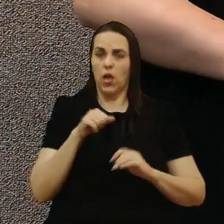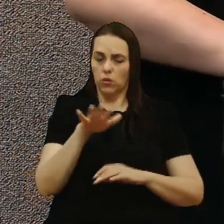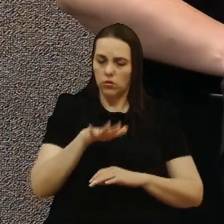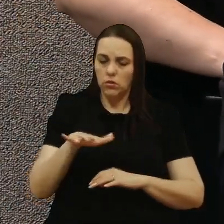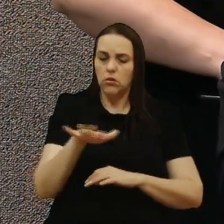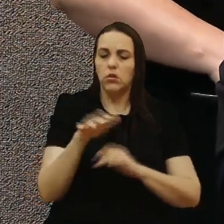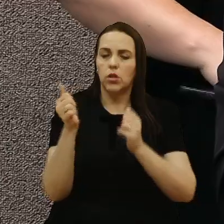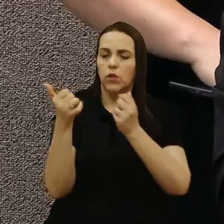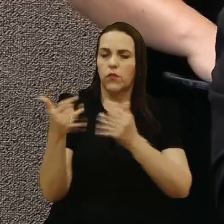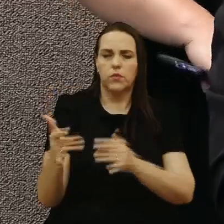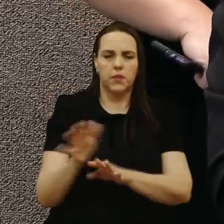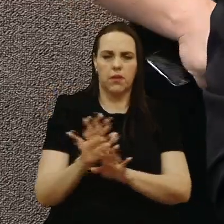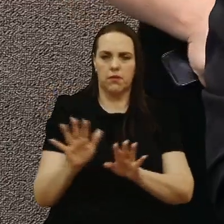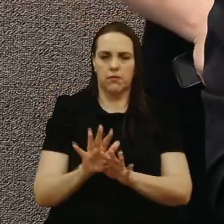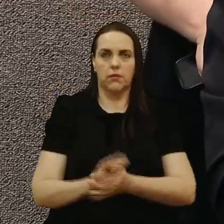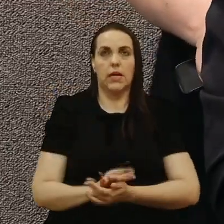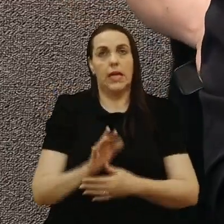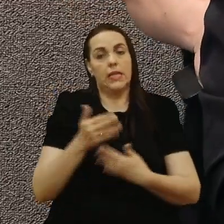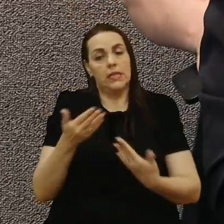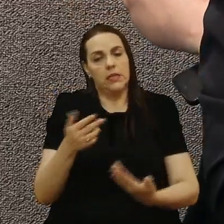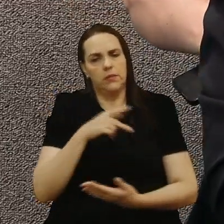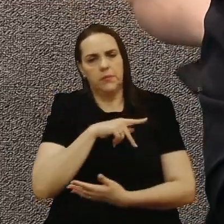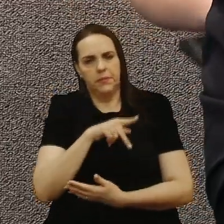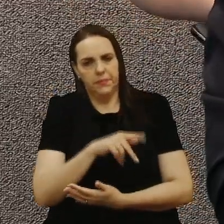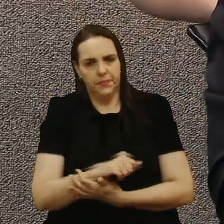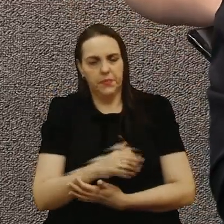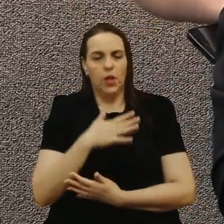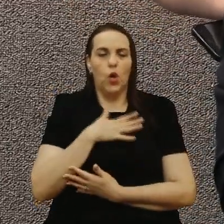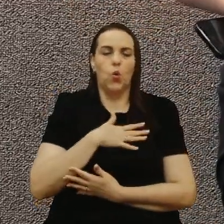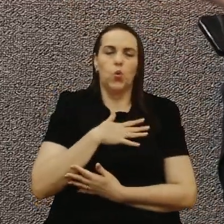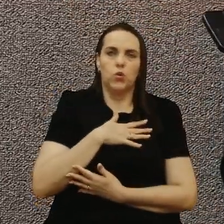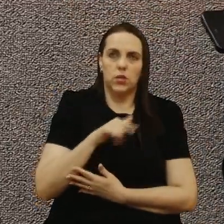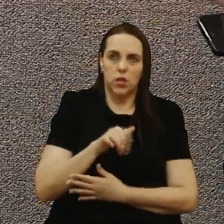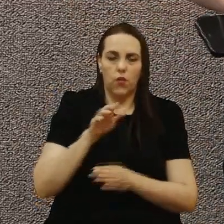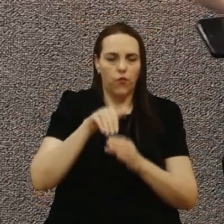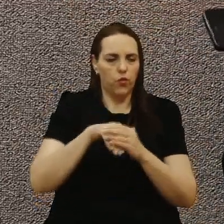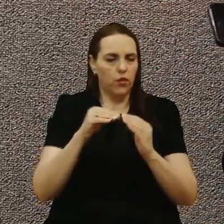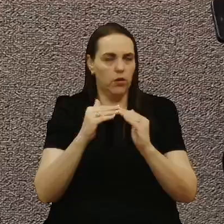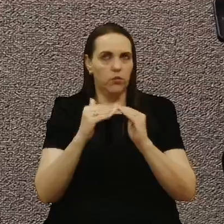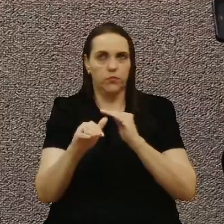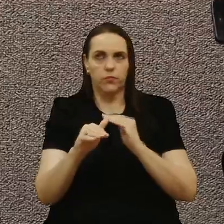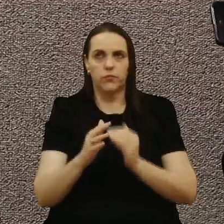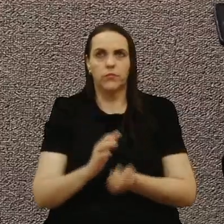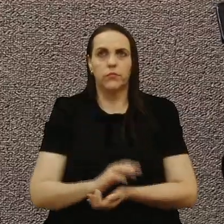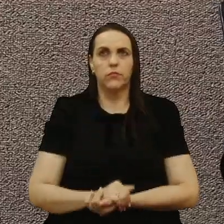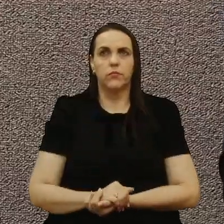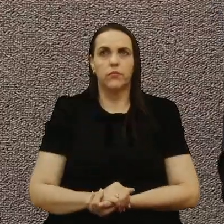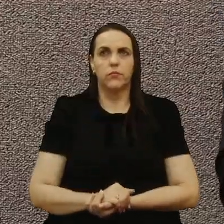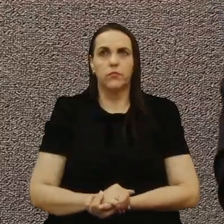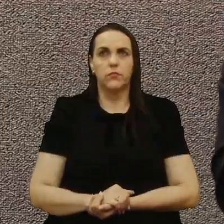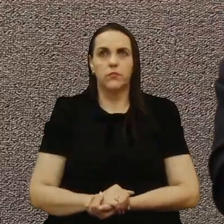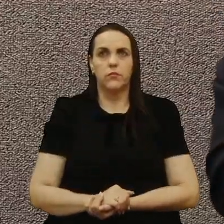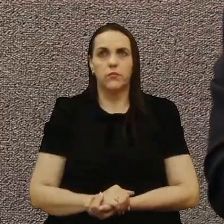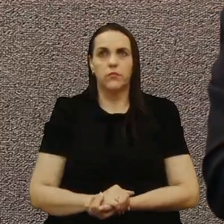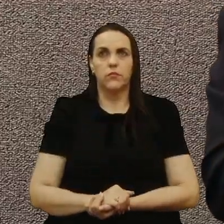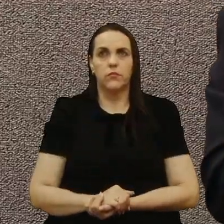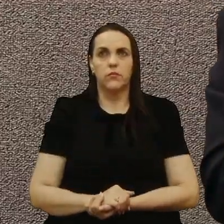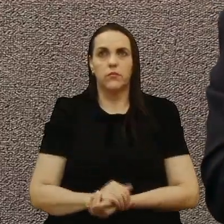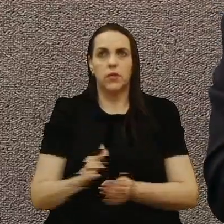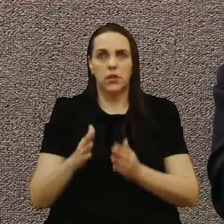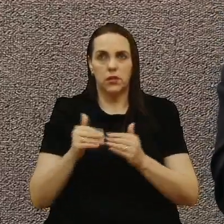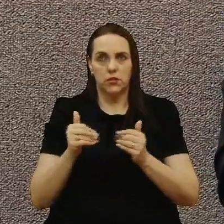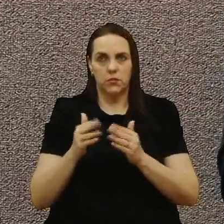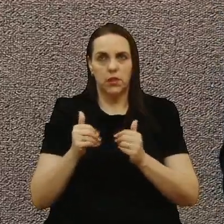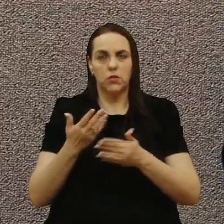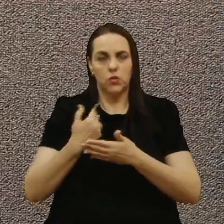Então, senhor presidente, eu gostaria muito de dizer, eu votarei contrário, mas conclamo aqui a que nós